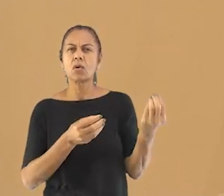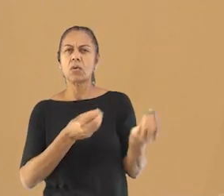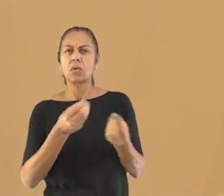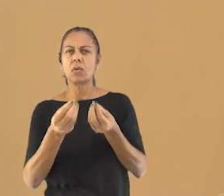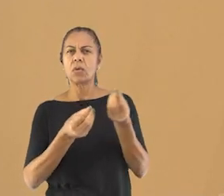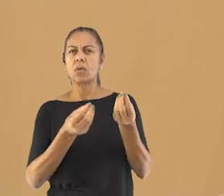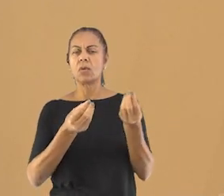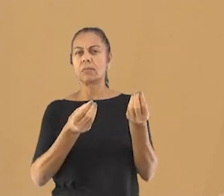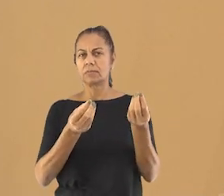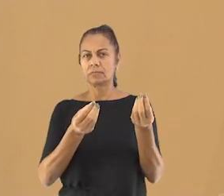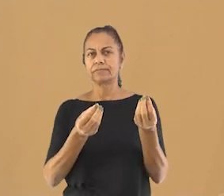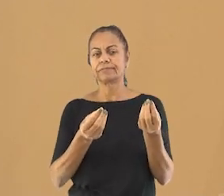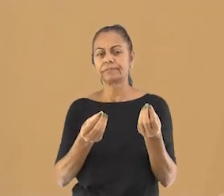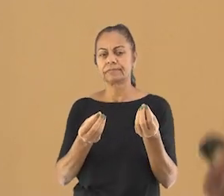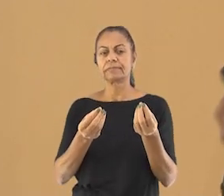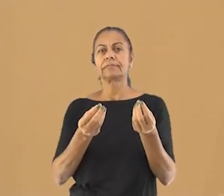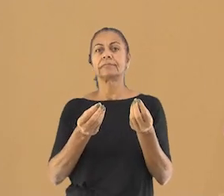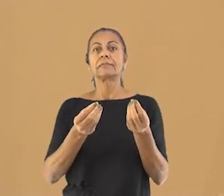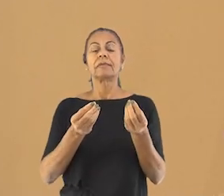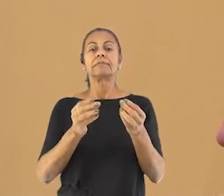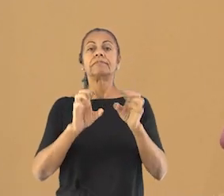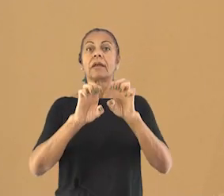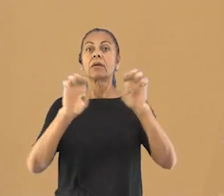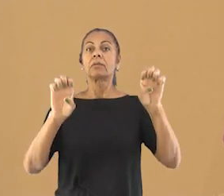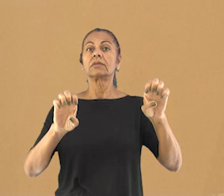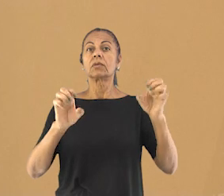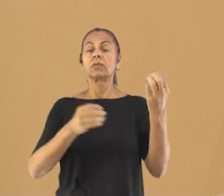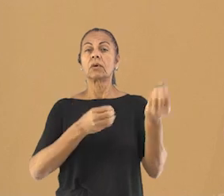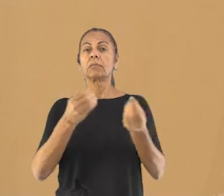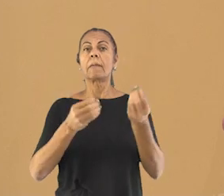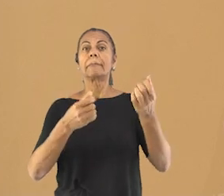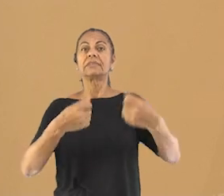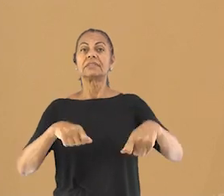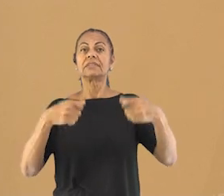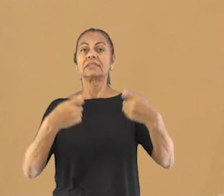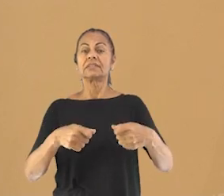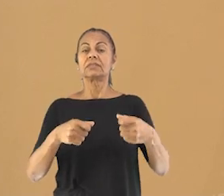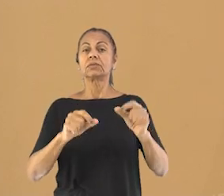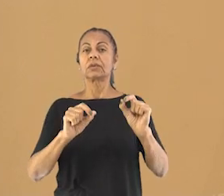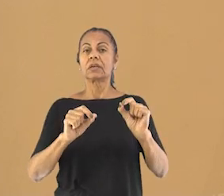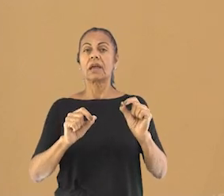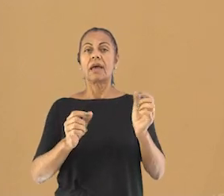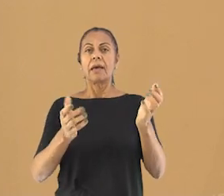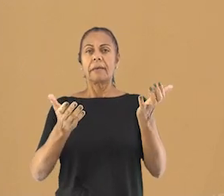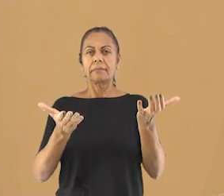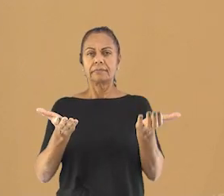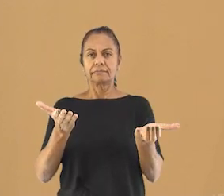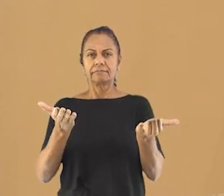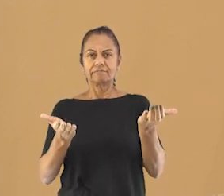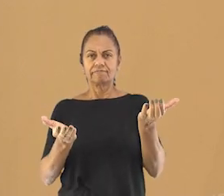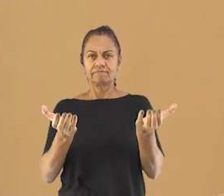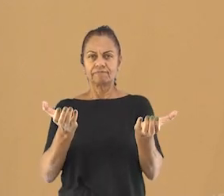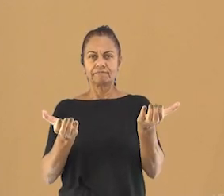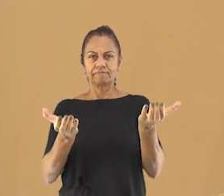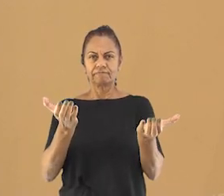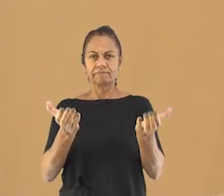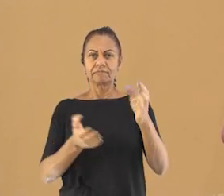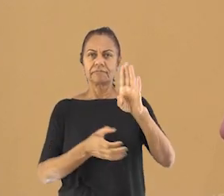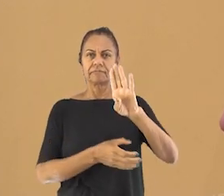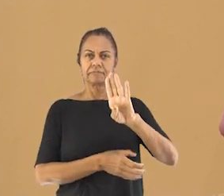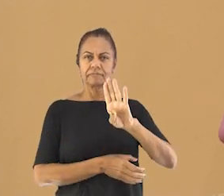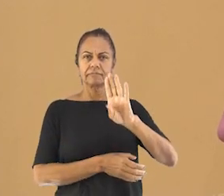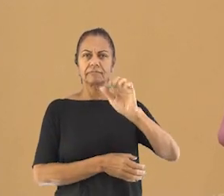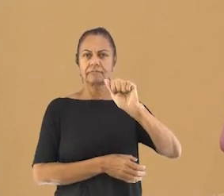Primeiro, vamos ver como podemos chegar em uma equação. E para isso, vamos utilizar uma balança.